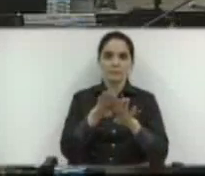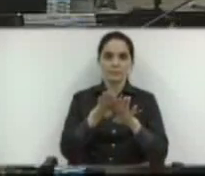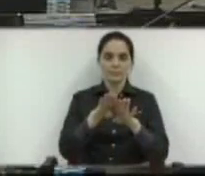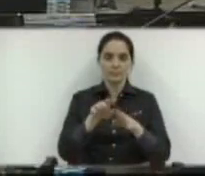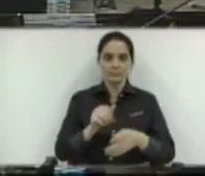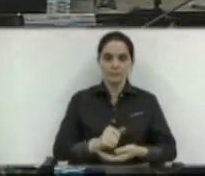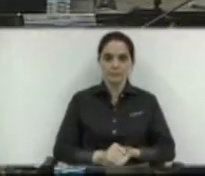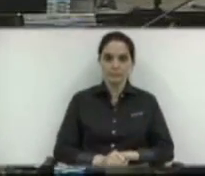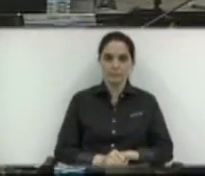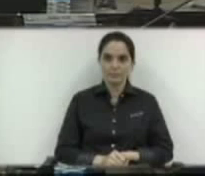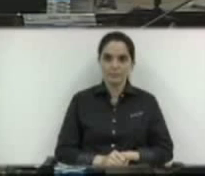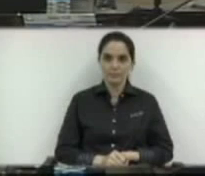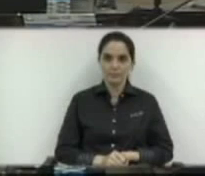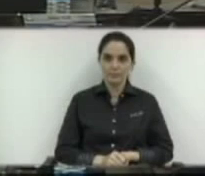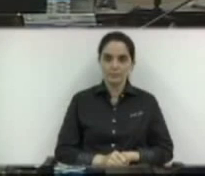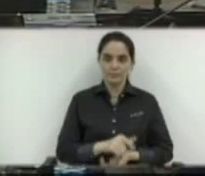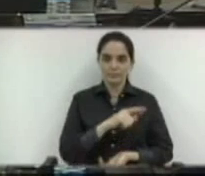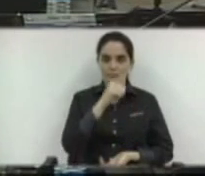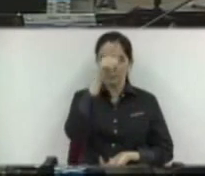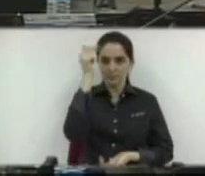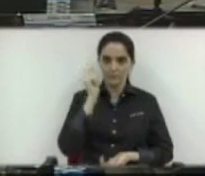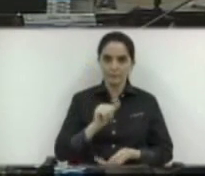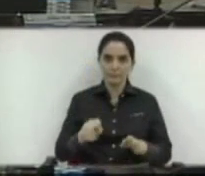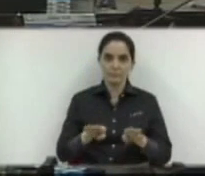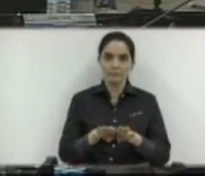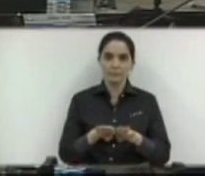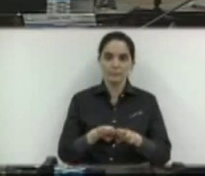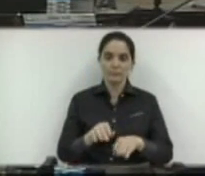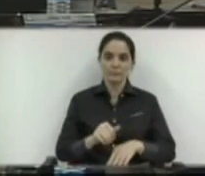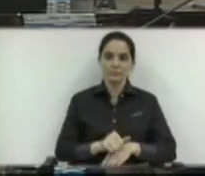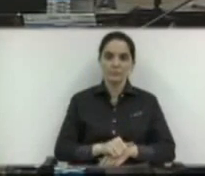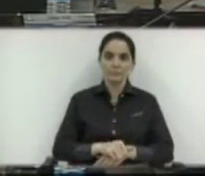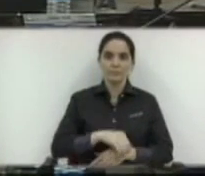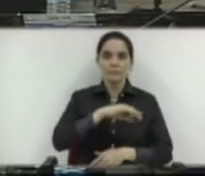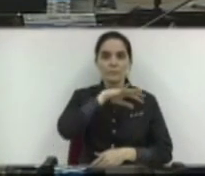Dinho e o vereador André Henrique da Silva.